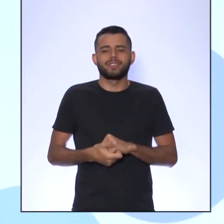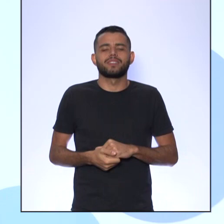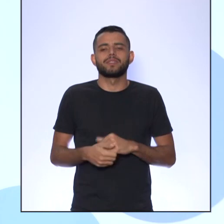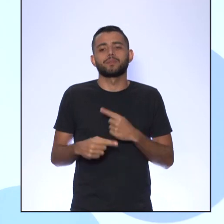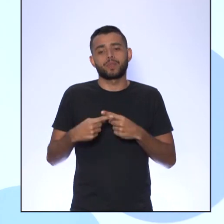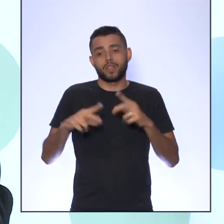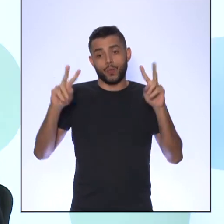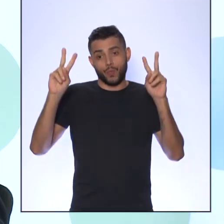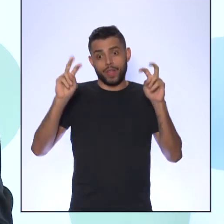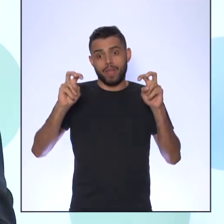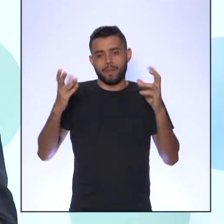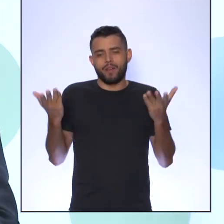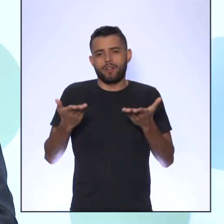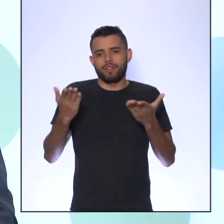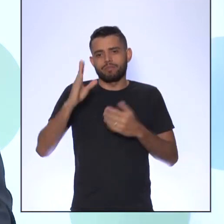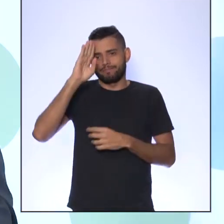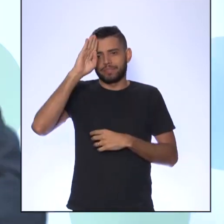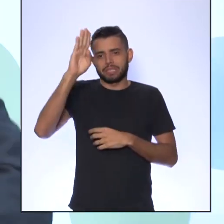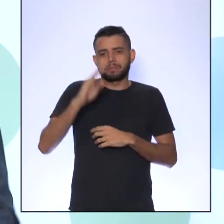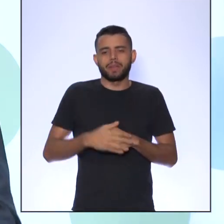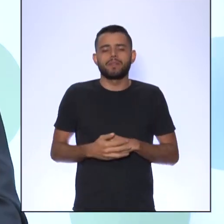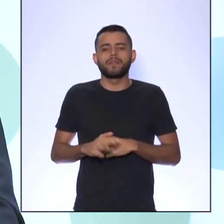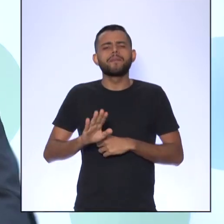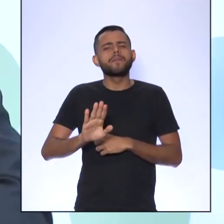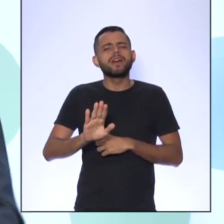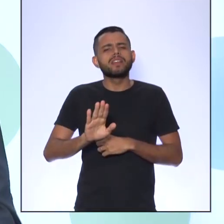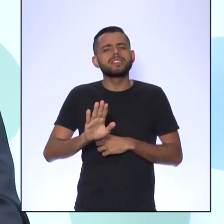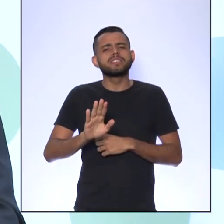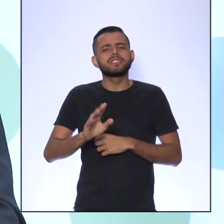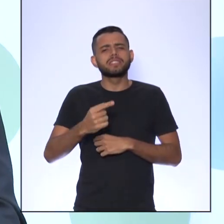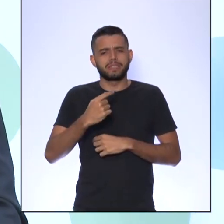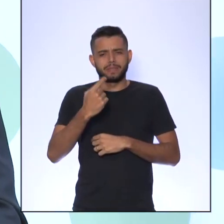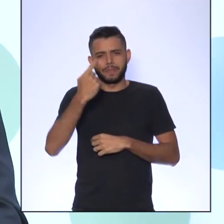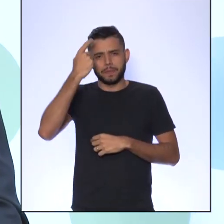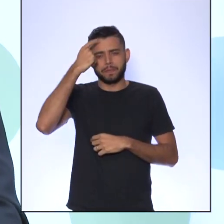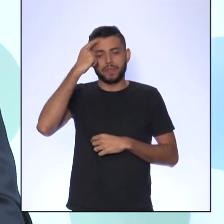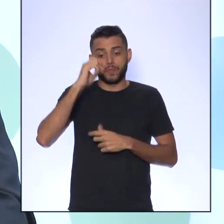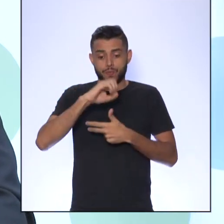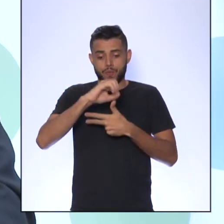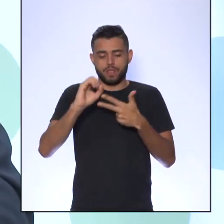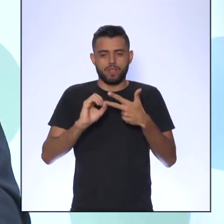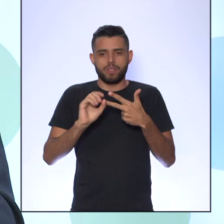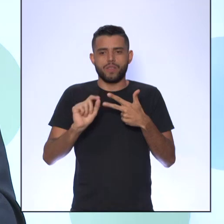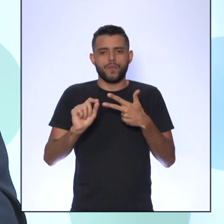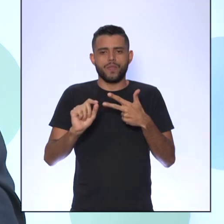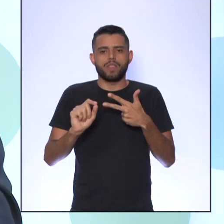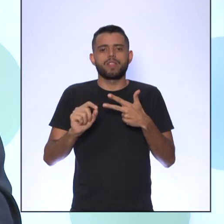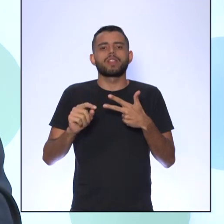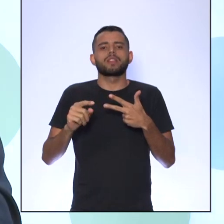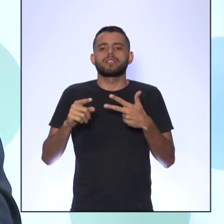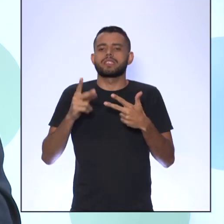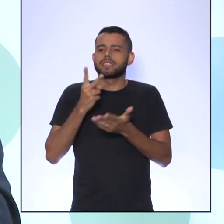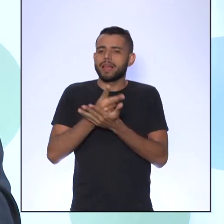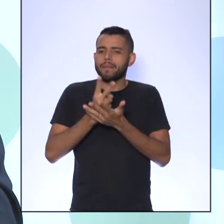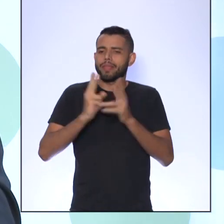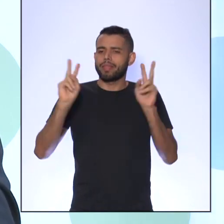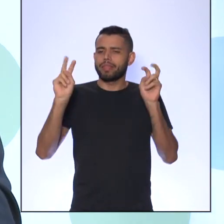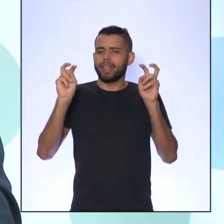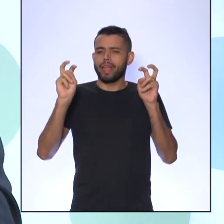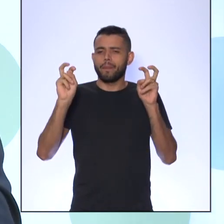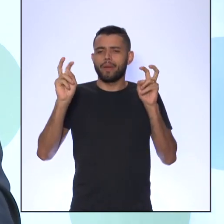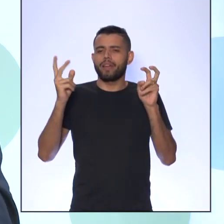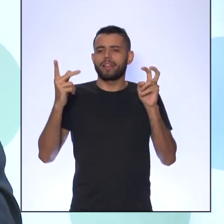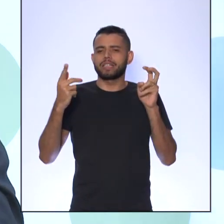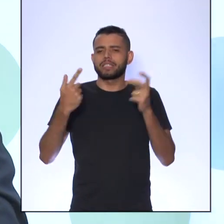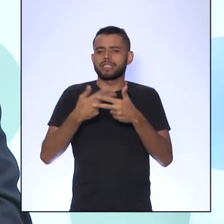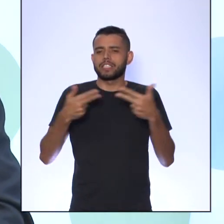tema do século, talvez, né? Mas eu gostaria de destacar que o Enem, ele busca realmente os temas ligados às grandes